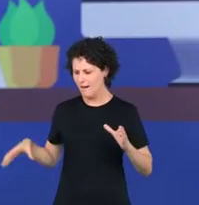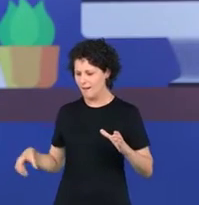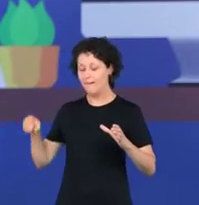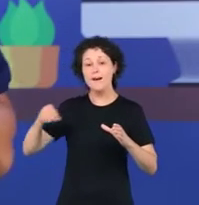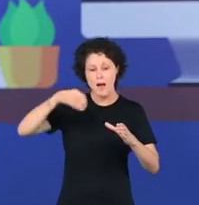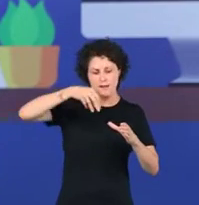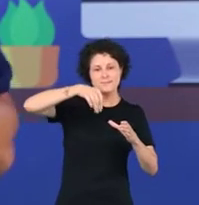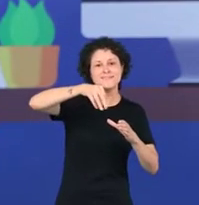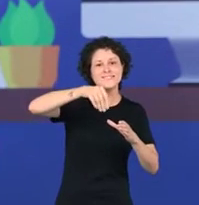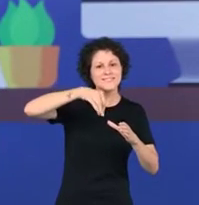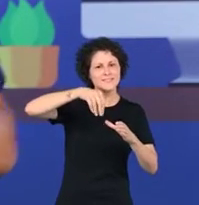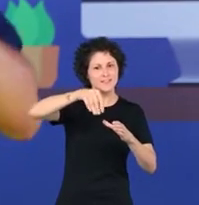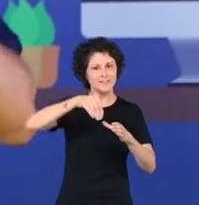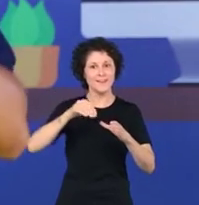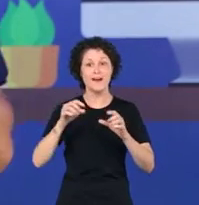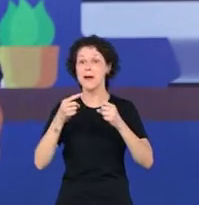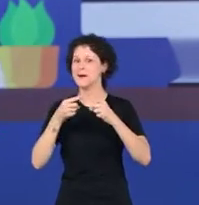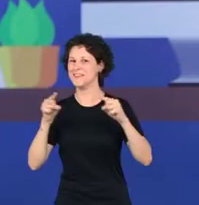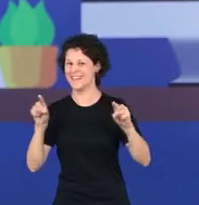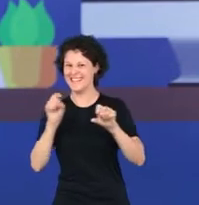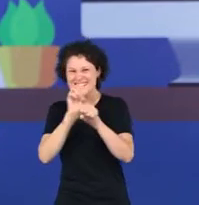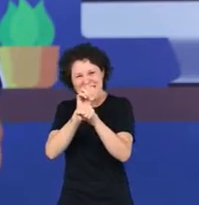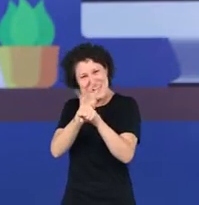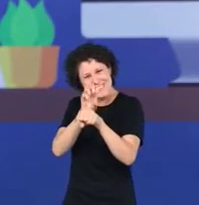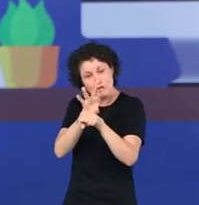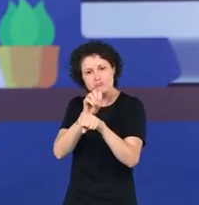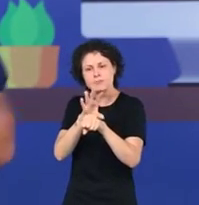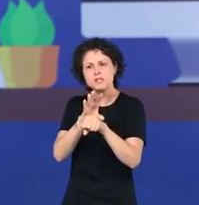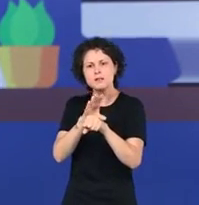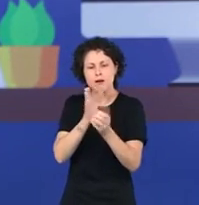Agora está na hora de acrescentar a farinha. Ah, uma dica,